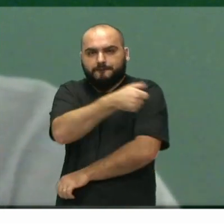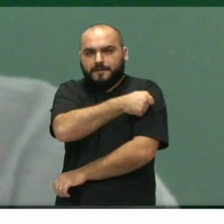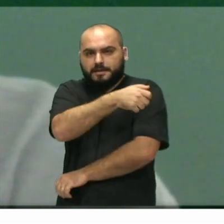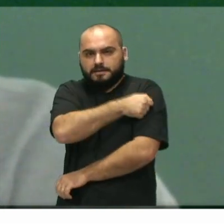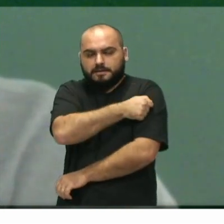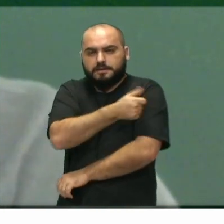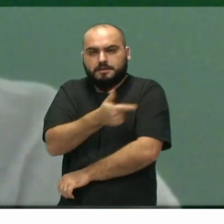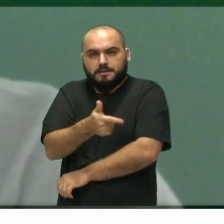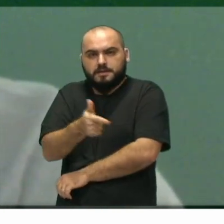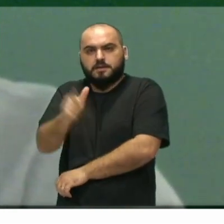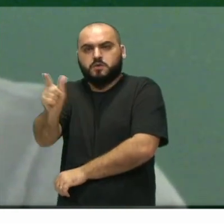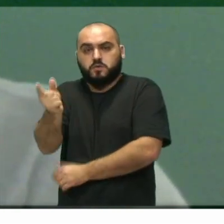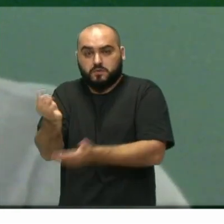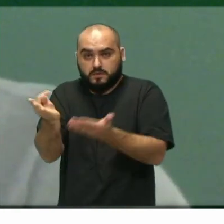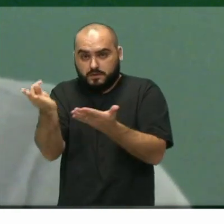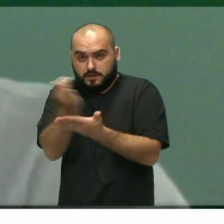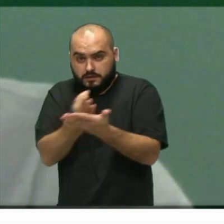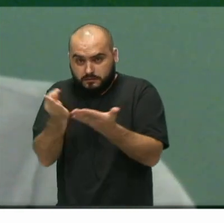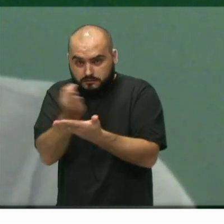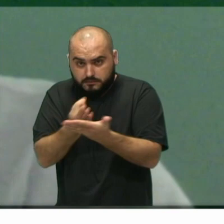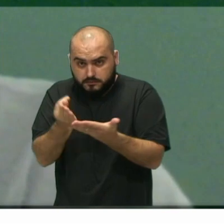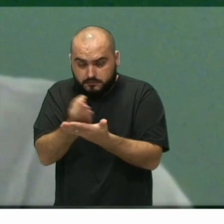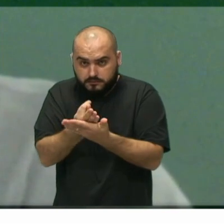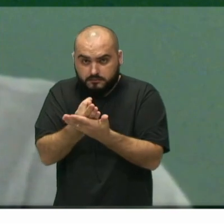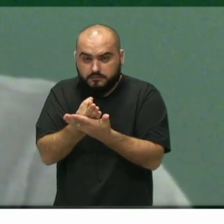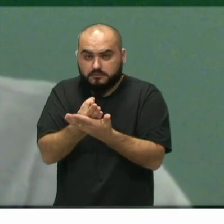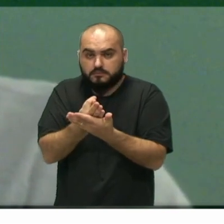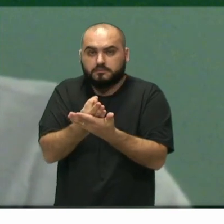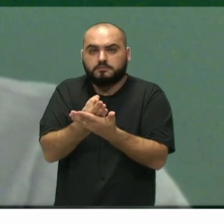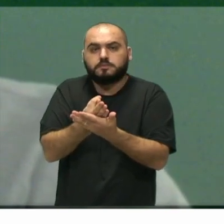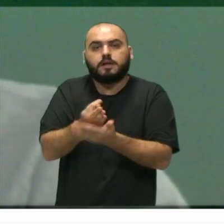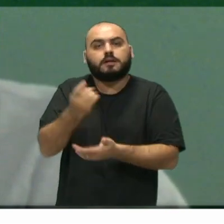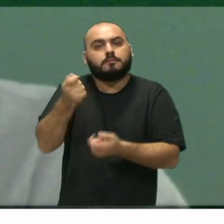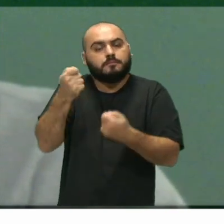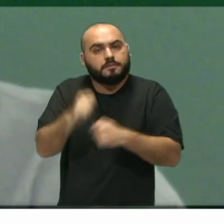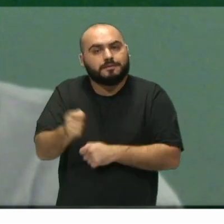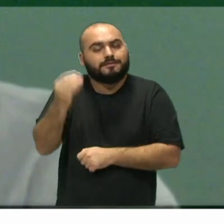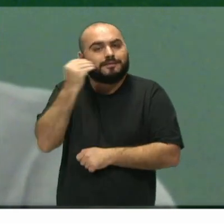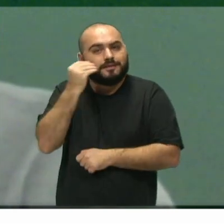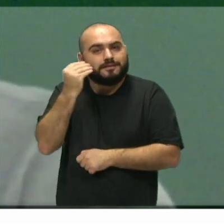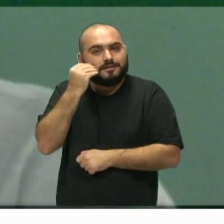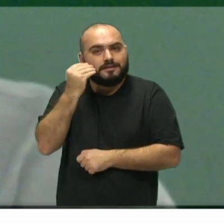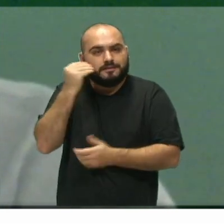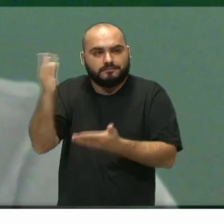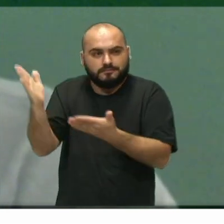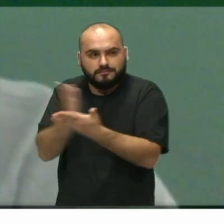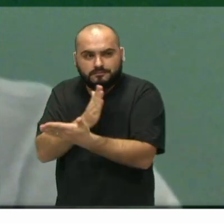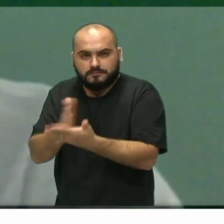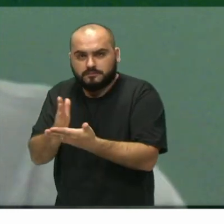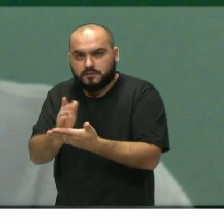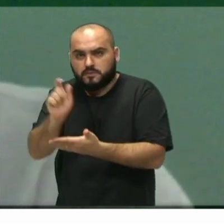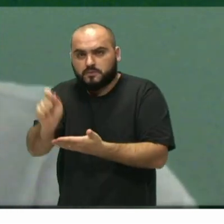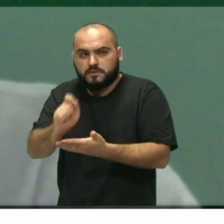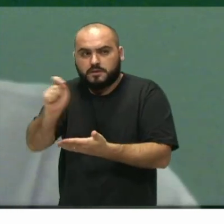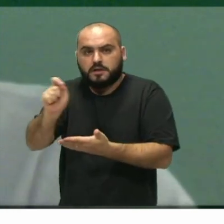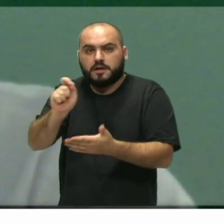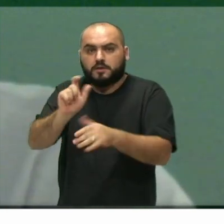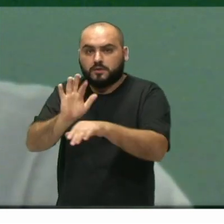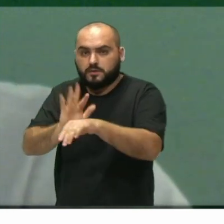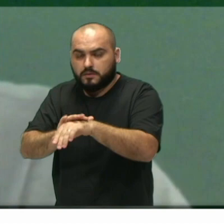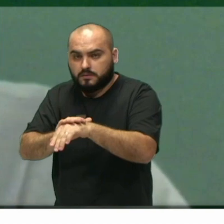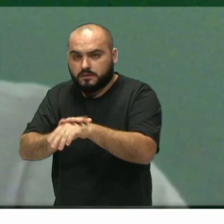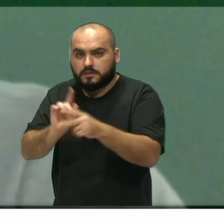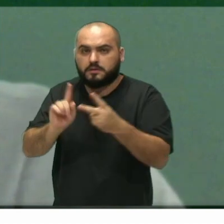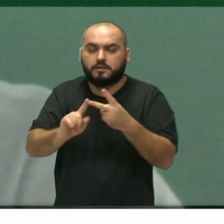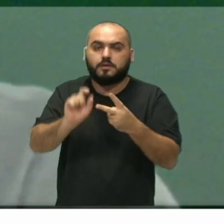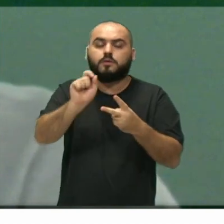opções de tratamento, né, e a gente tem que tentar separar muito bem o que é a questão da doença, o que é a questão do uso